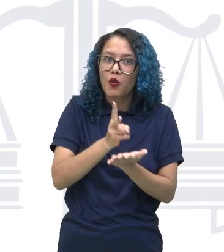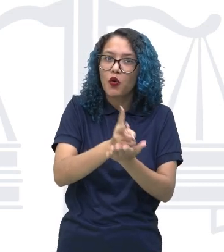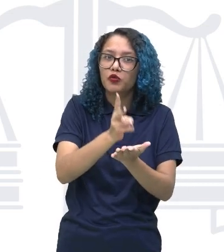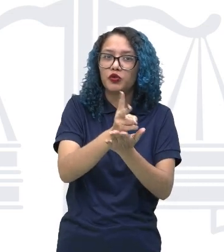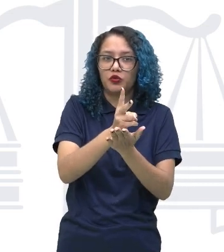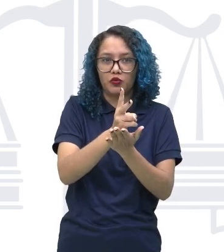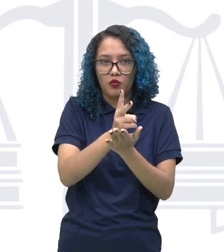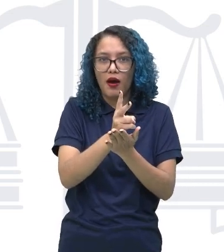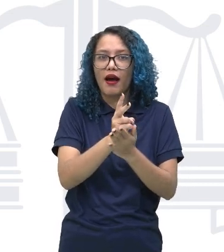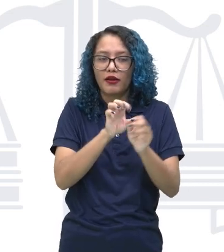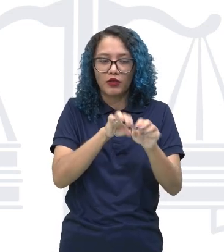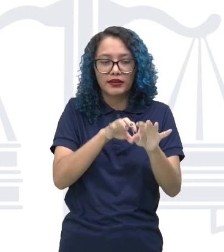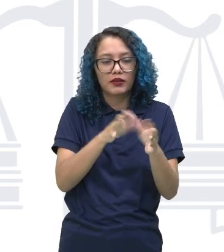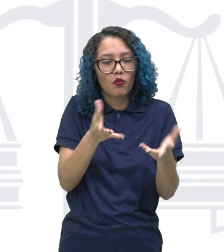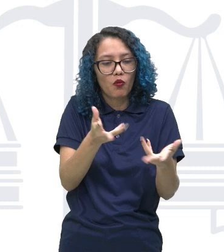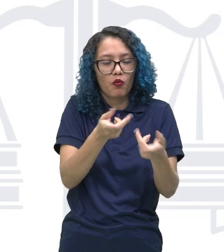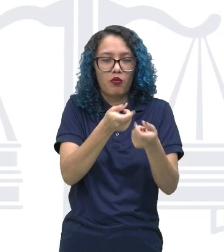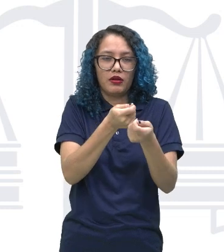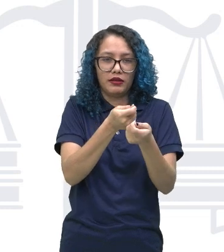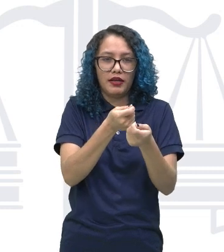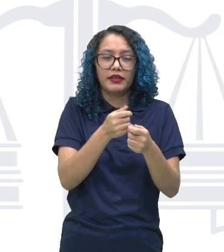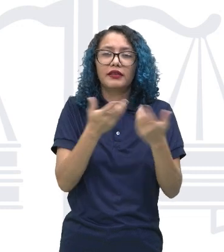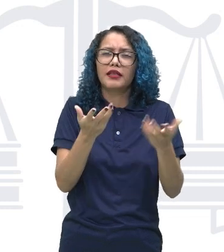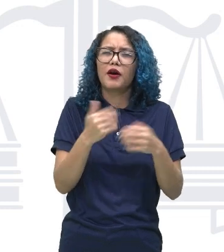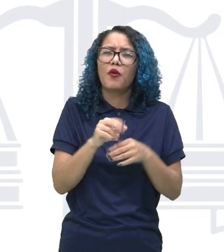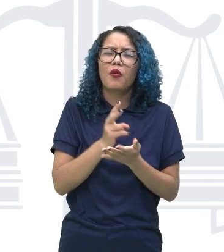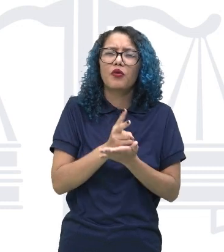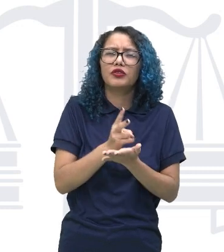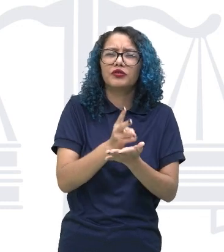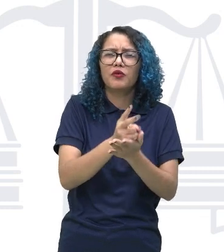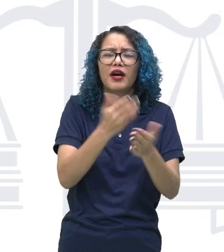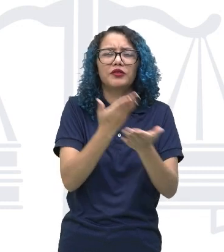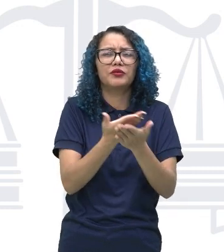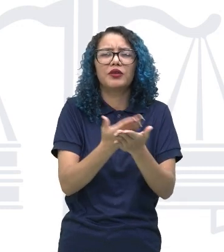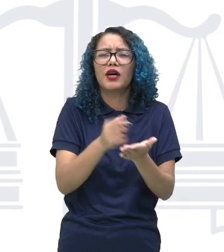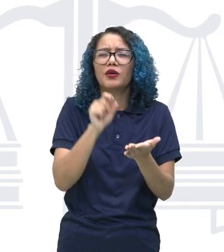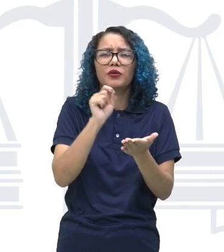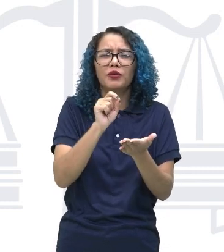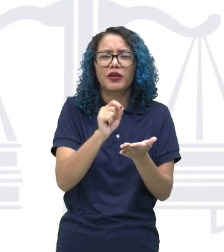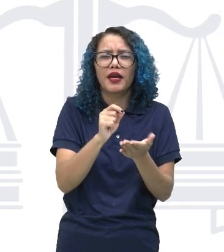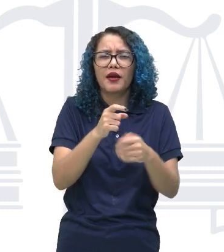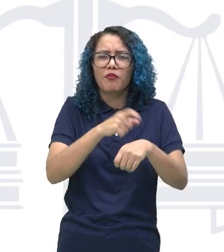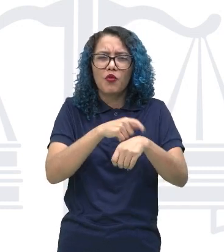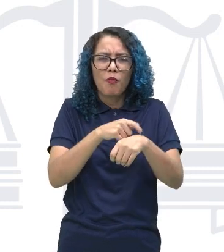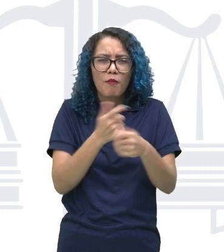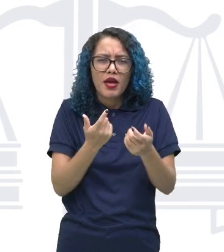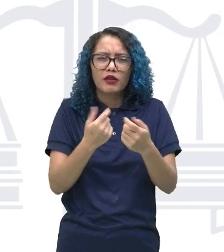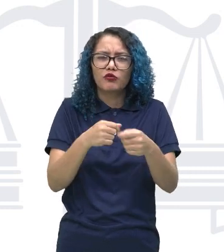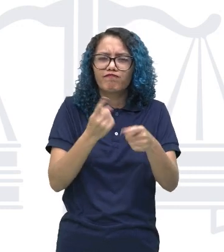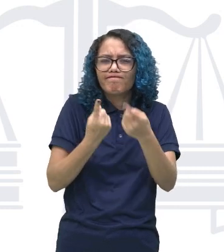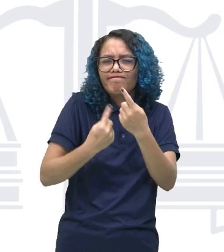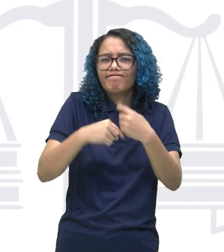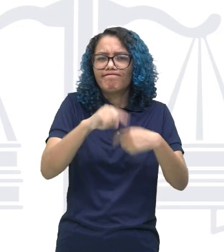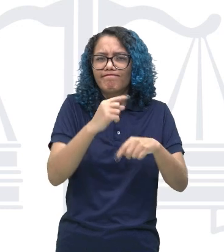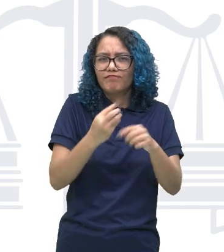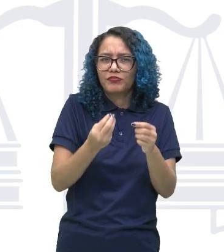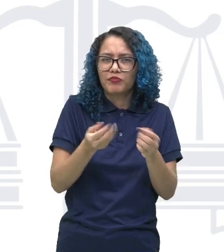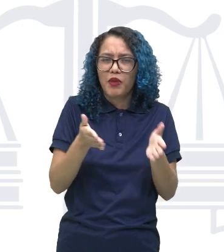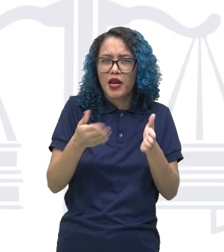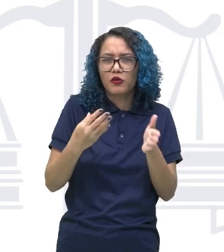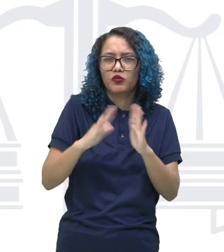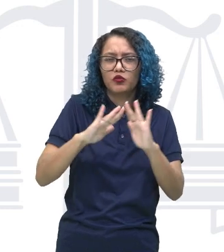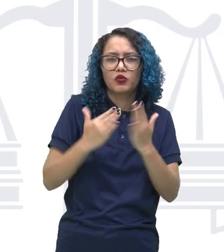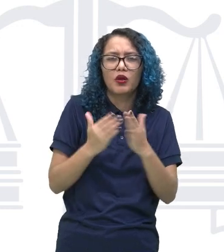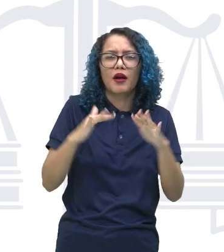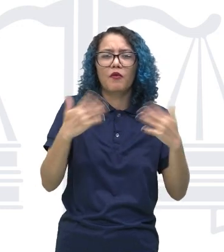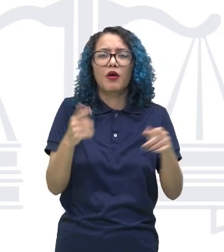manteve nessa jornada, né? Quais foram os momentos de inspiração e superação na sua vida escolar? Os professores e as experiências